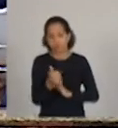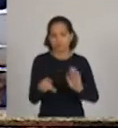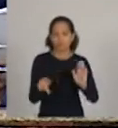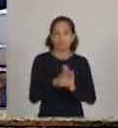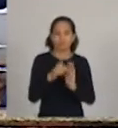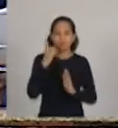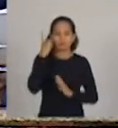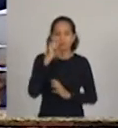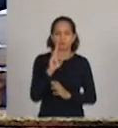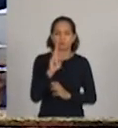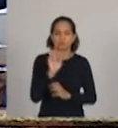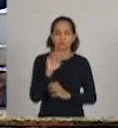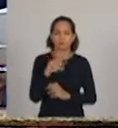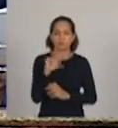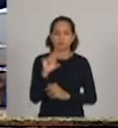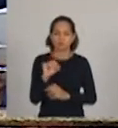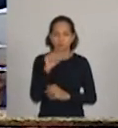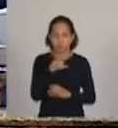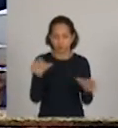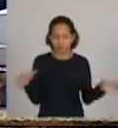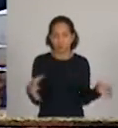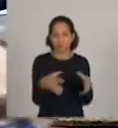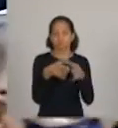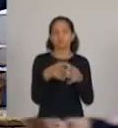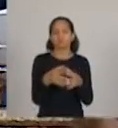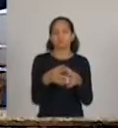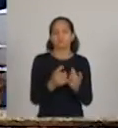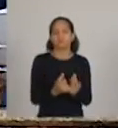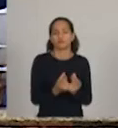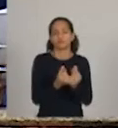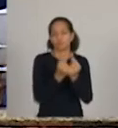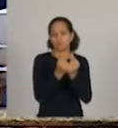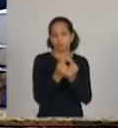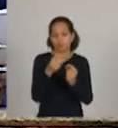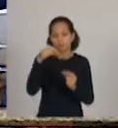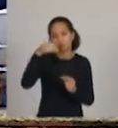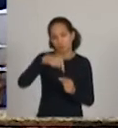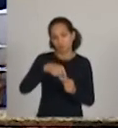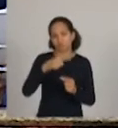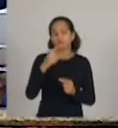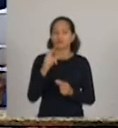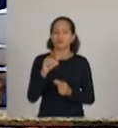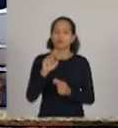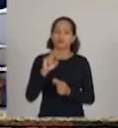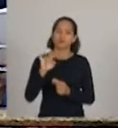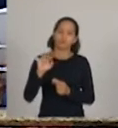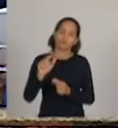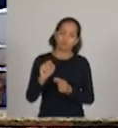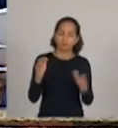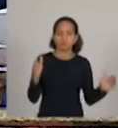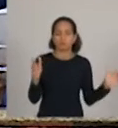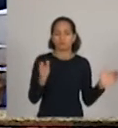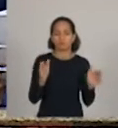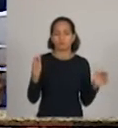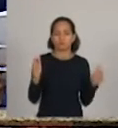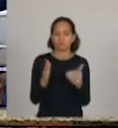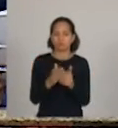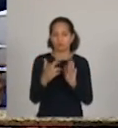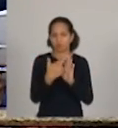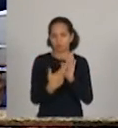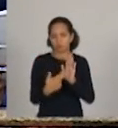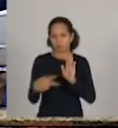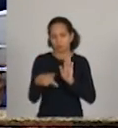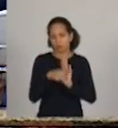Renzo Vasconcelos. Na comissão de finanças, o deputado Freitas se prevaleceu do prazo regimental